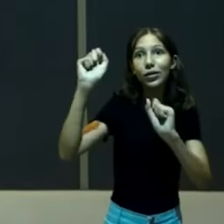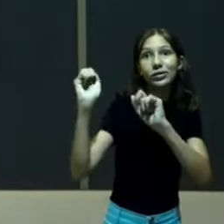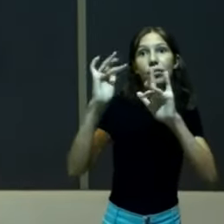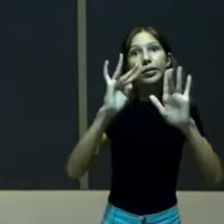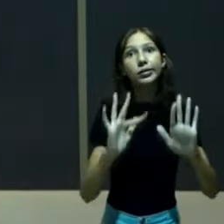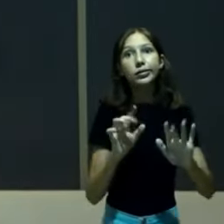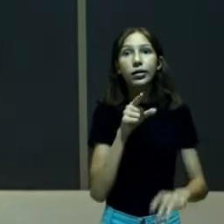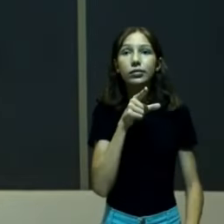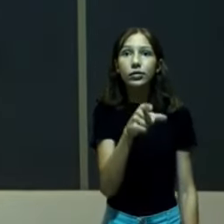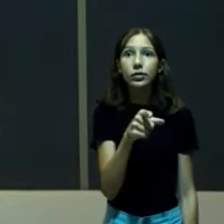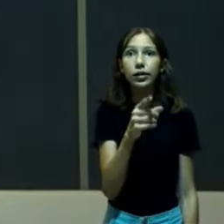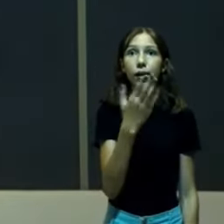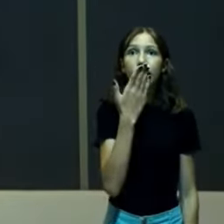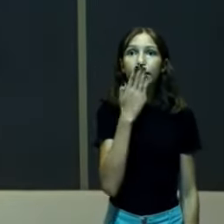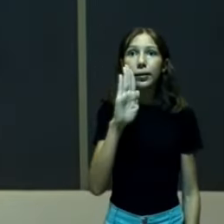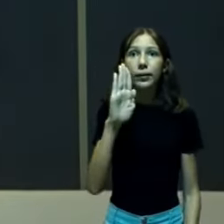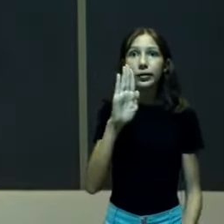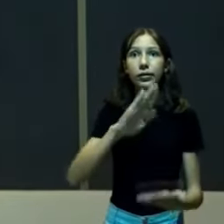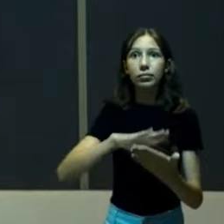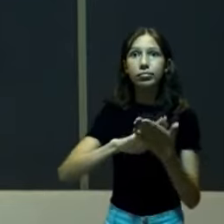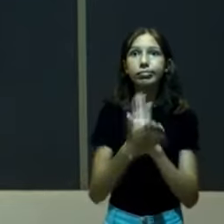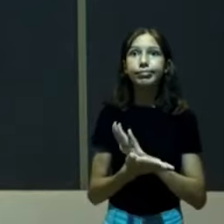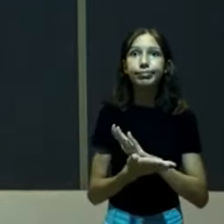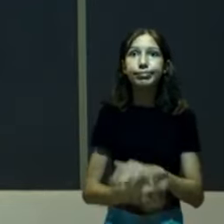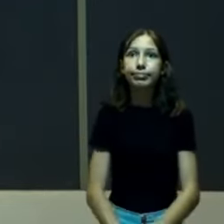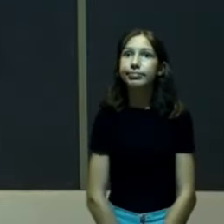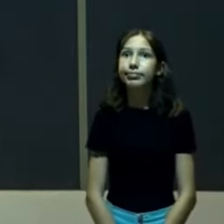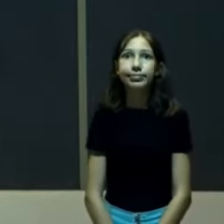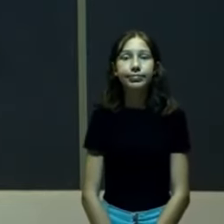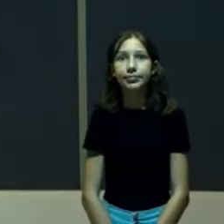isso. Deus entra com providência, porque Deus é generoso.